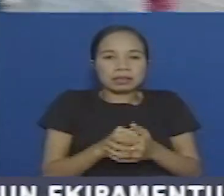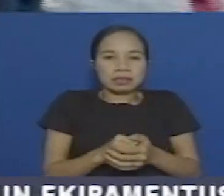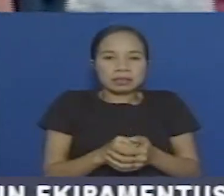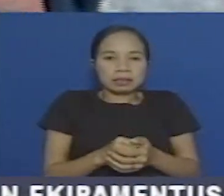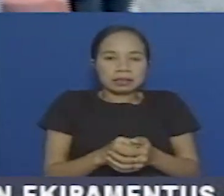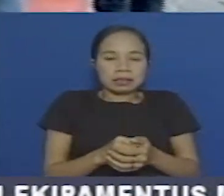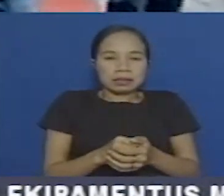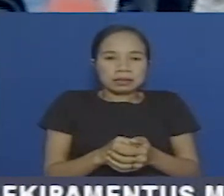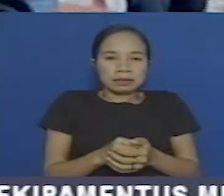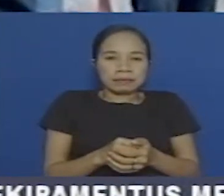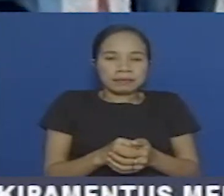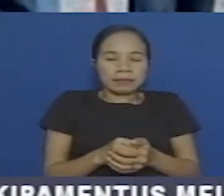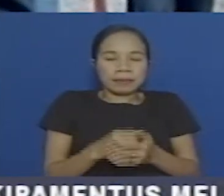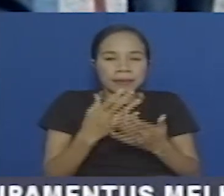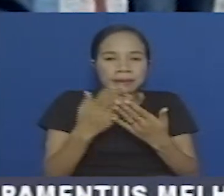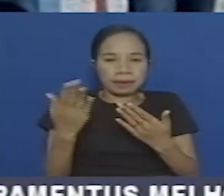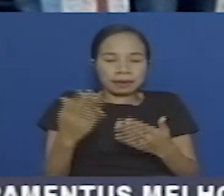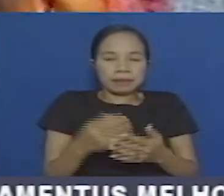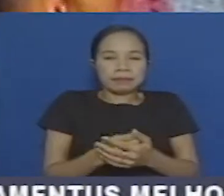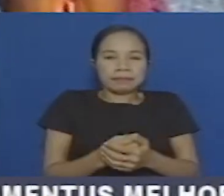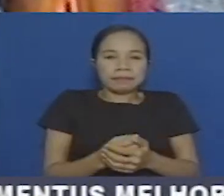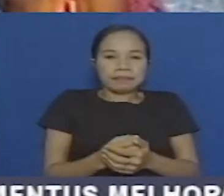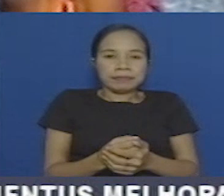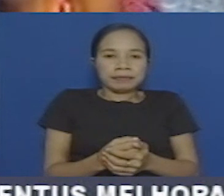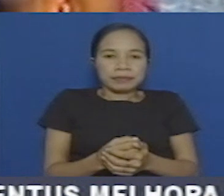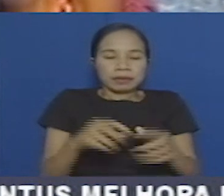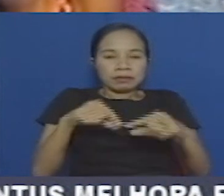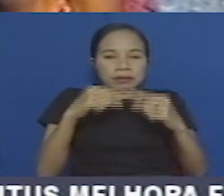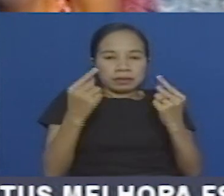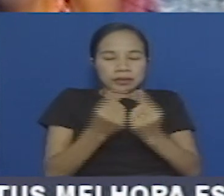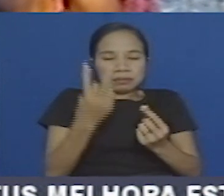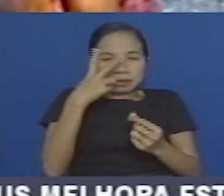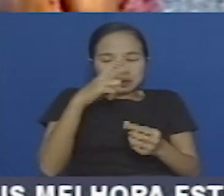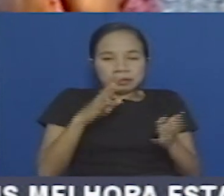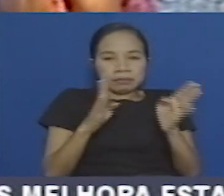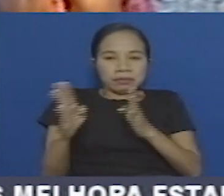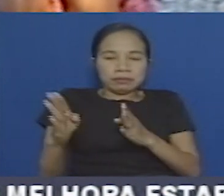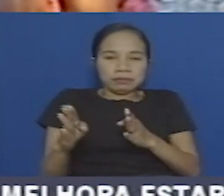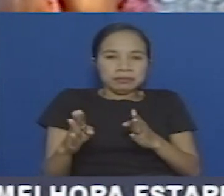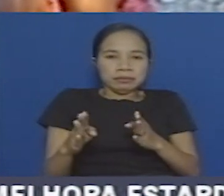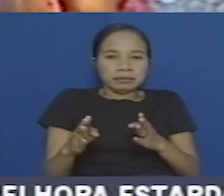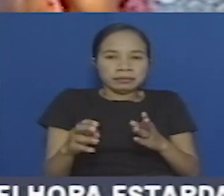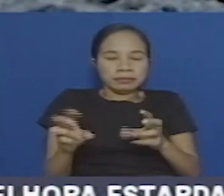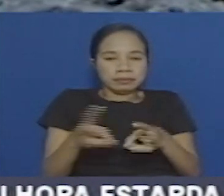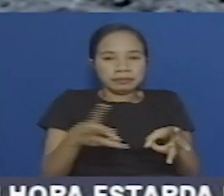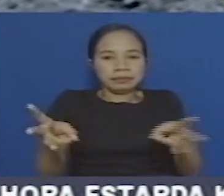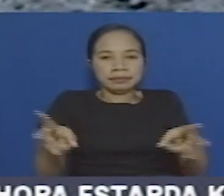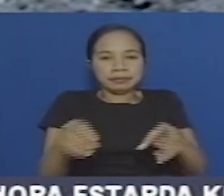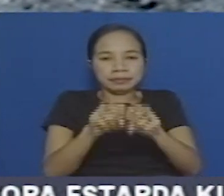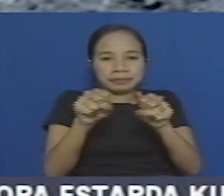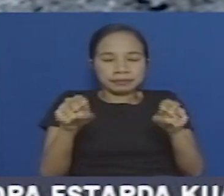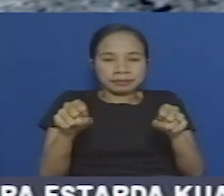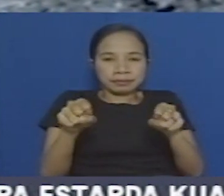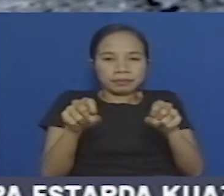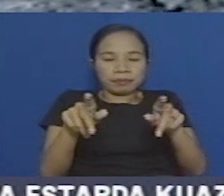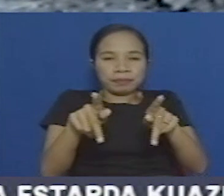e Equipamento, Hermen Zila da Costa Laurentina, onde a equipe observa progresso e melhoramento da estrada, e a